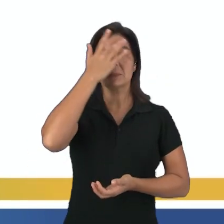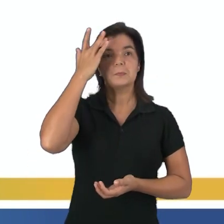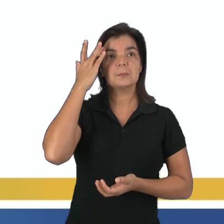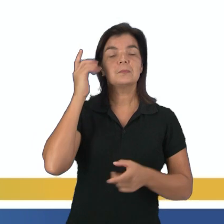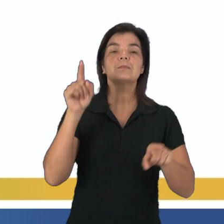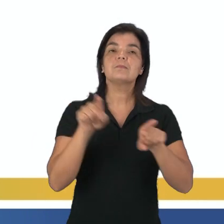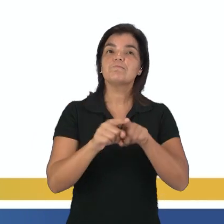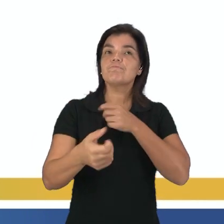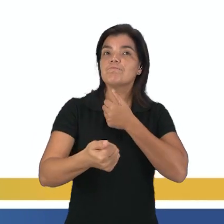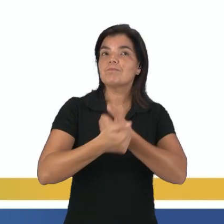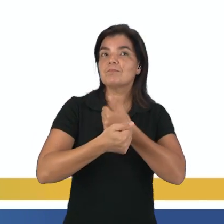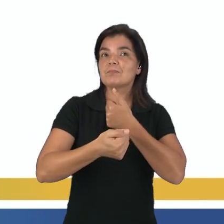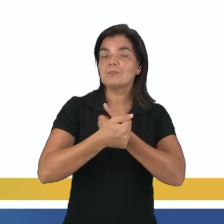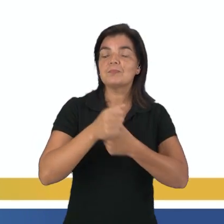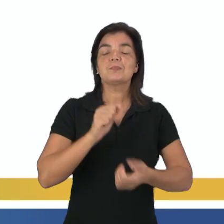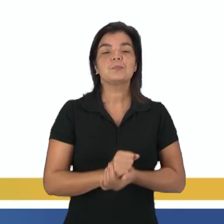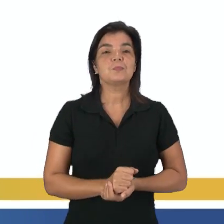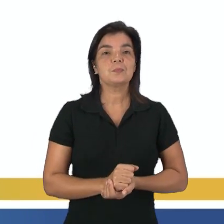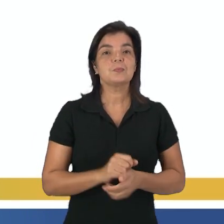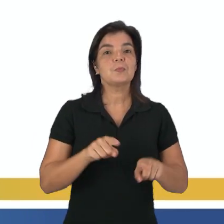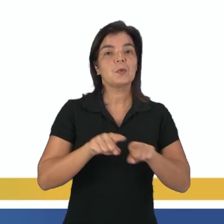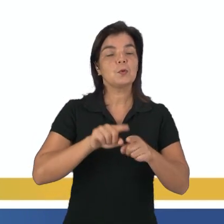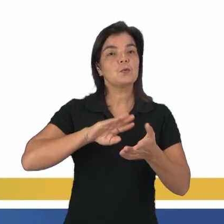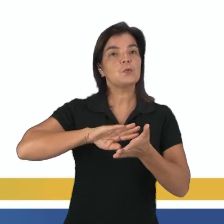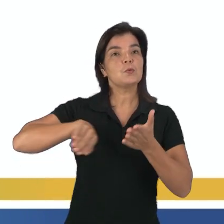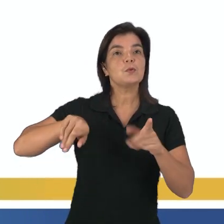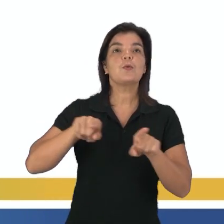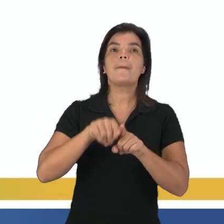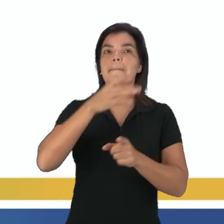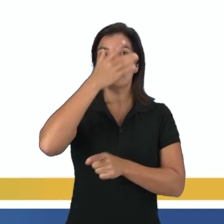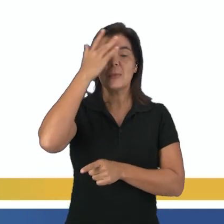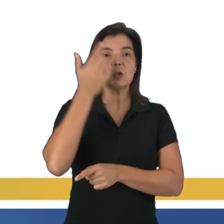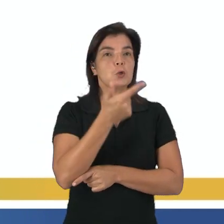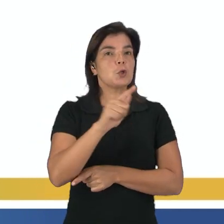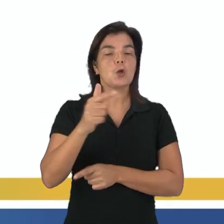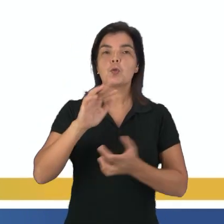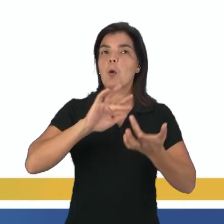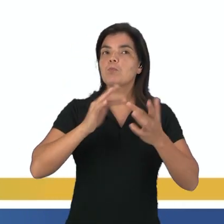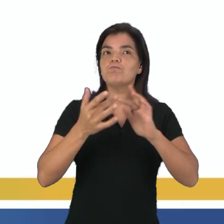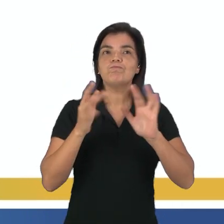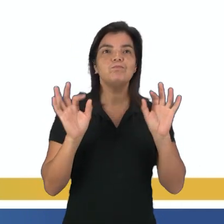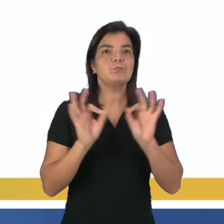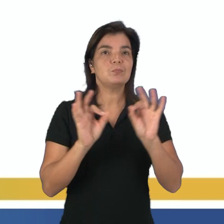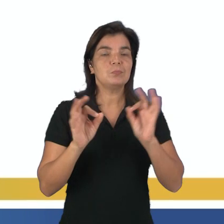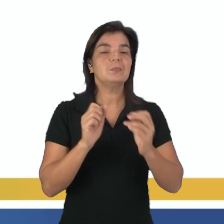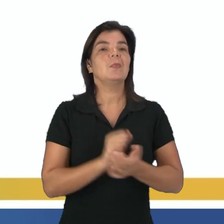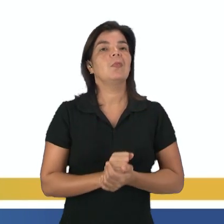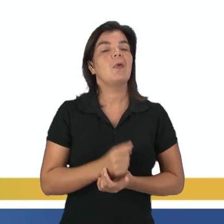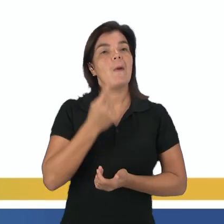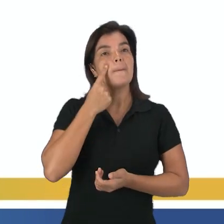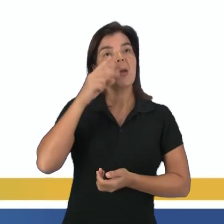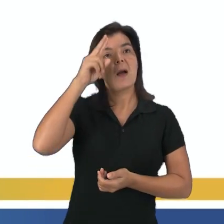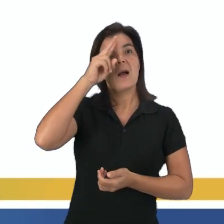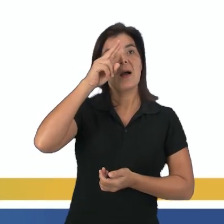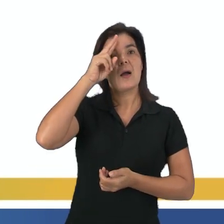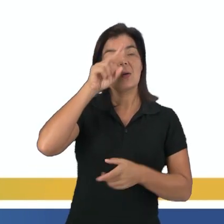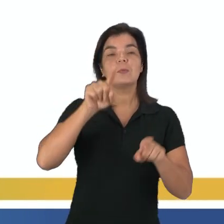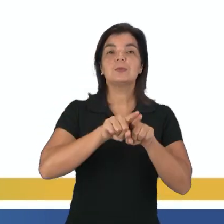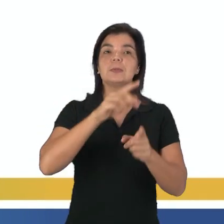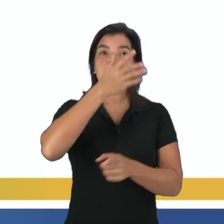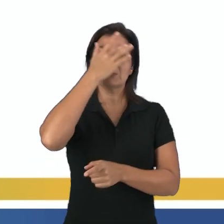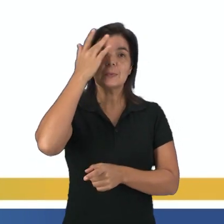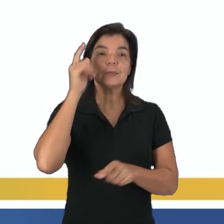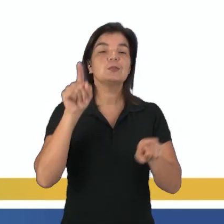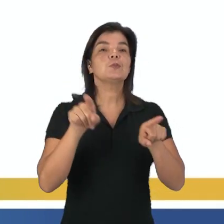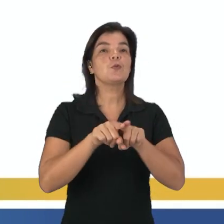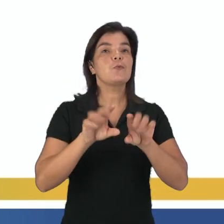pessoas, aproximam-se dos ausentes, de pessoas que não têm mais contato, recorrem a lembranças dessas